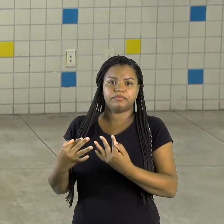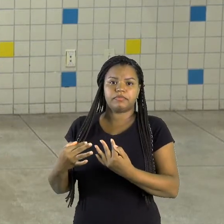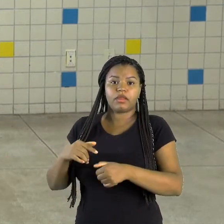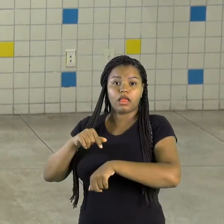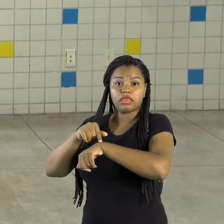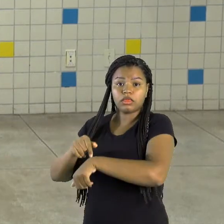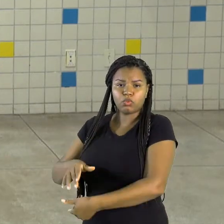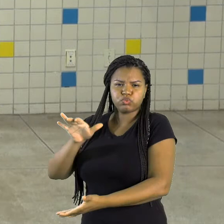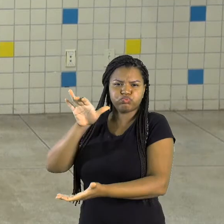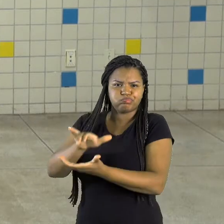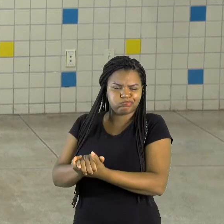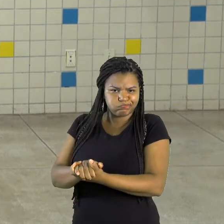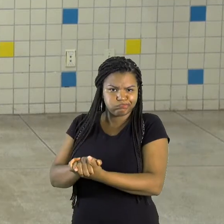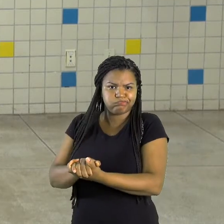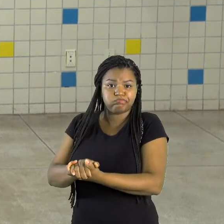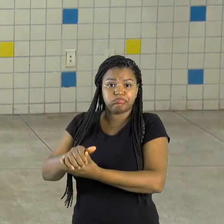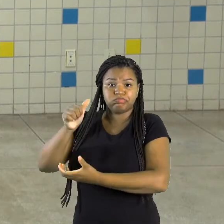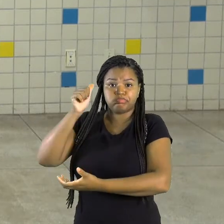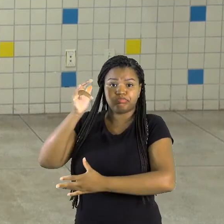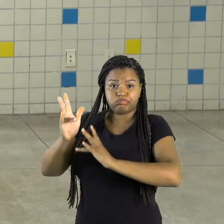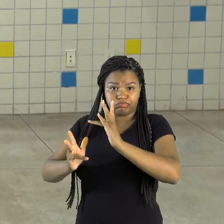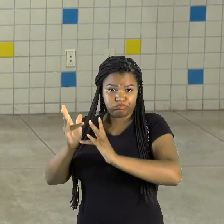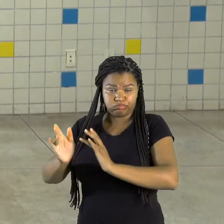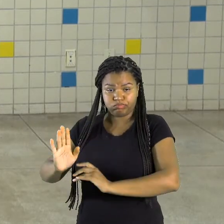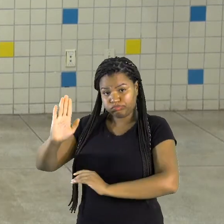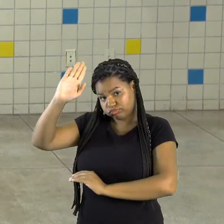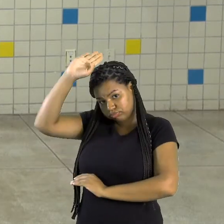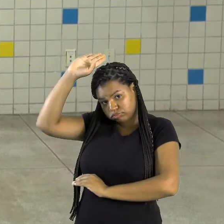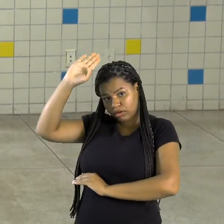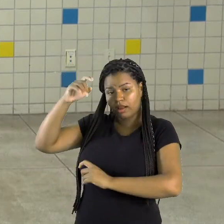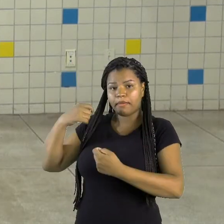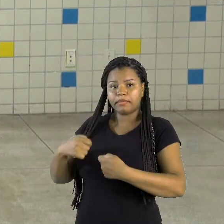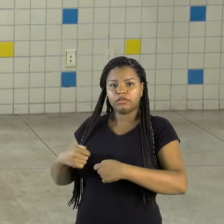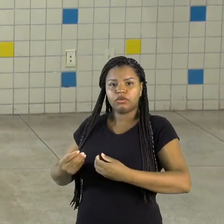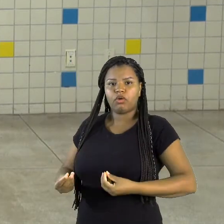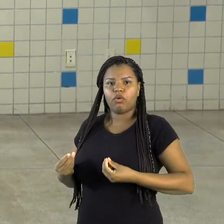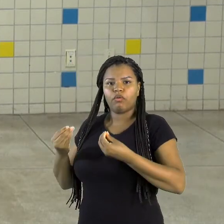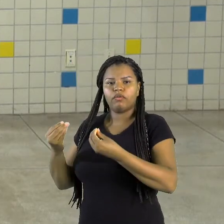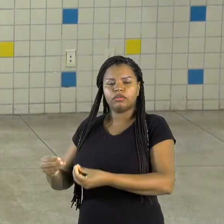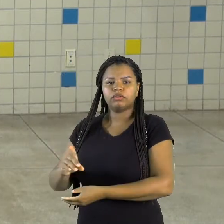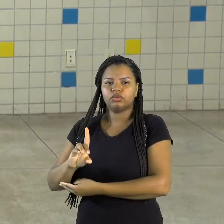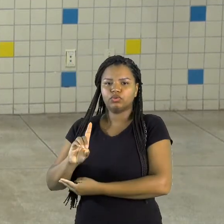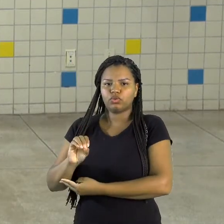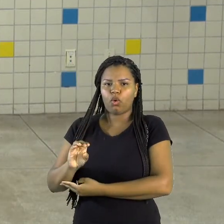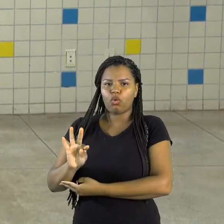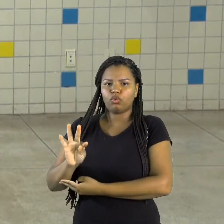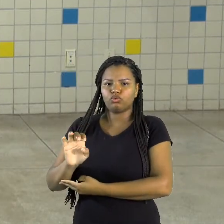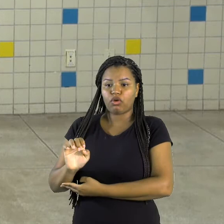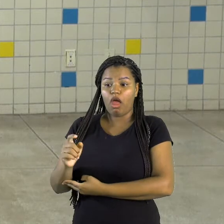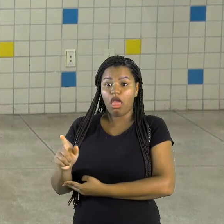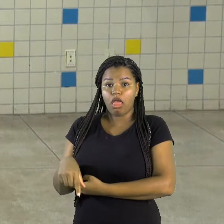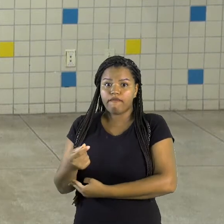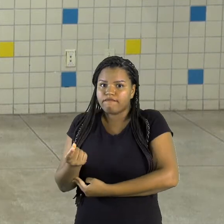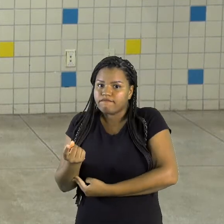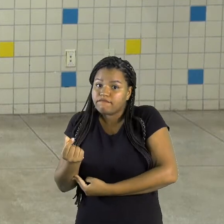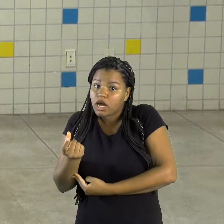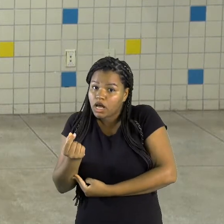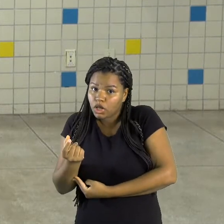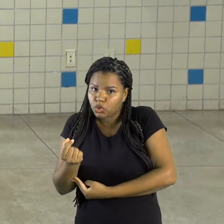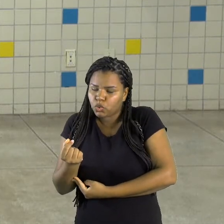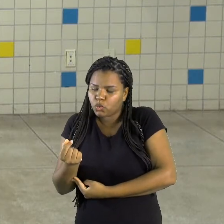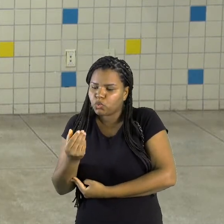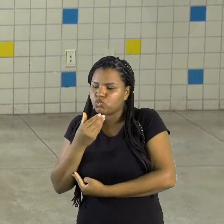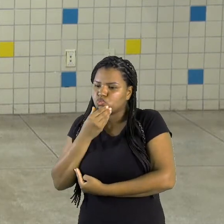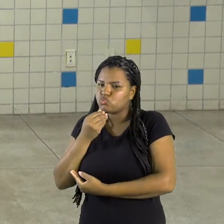do casamento, a noiva romana deveria oferecer um dote, um certo valor ao seu noivo